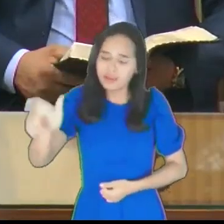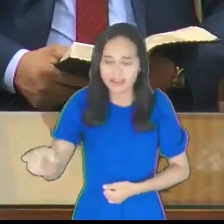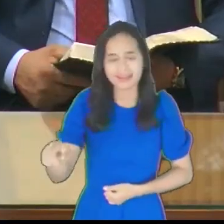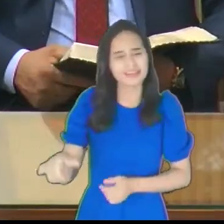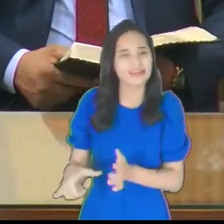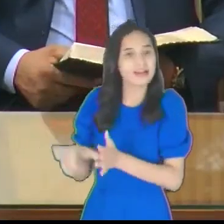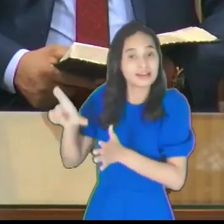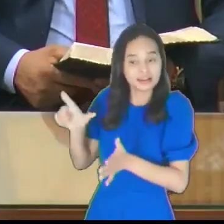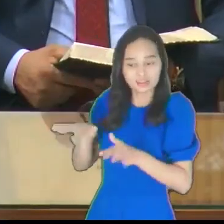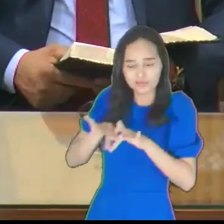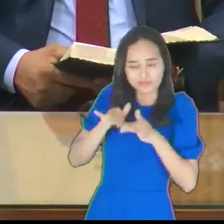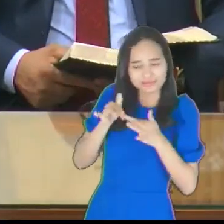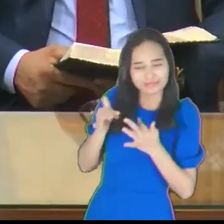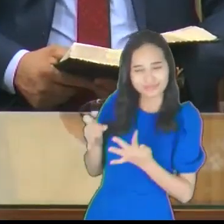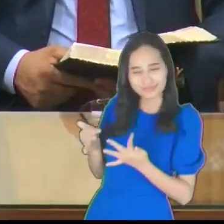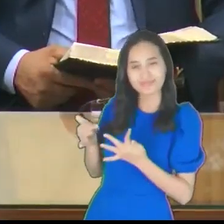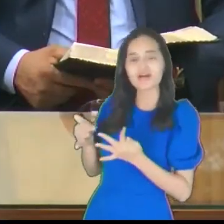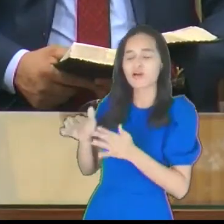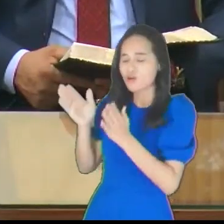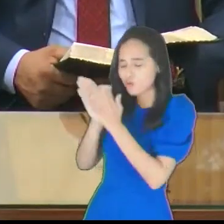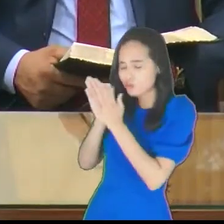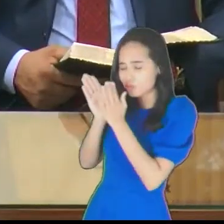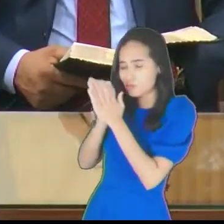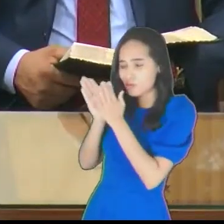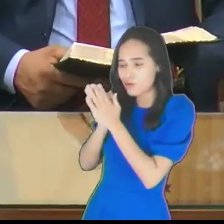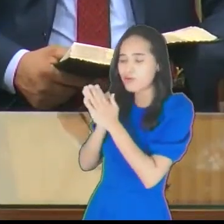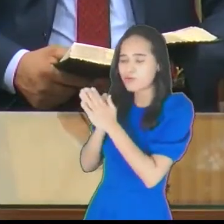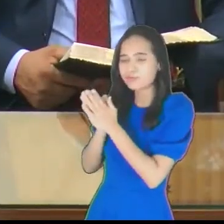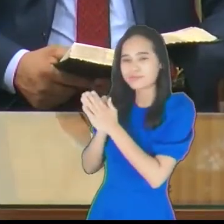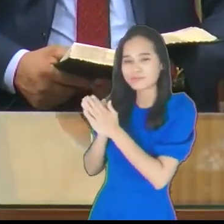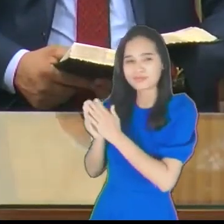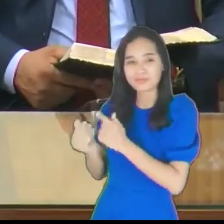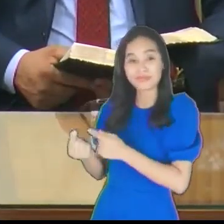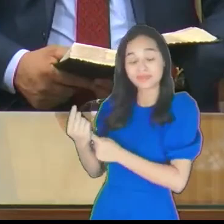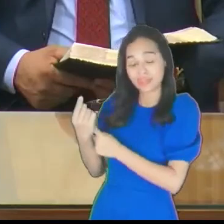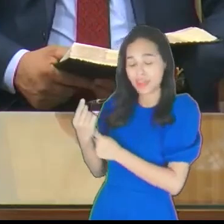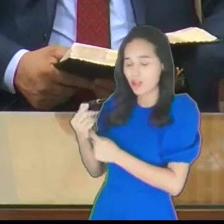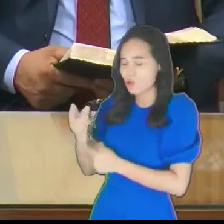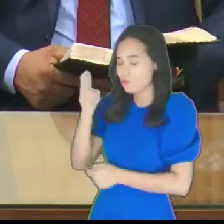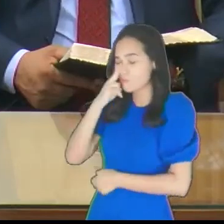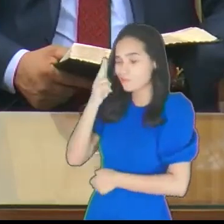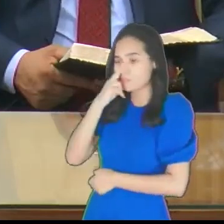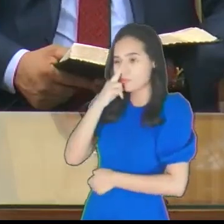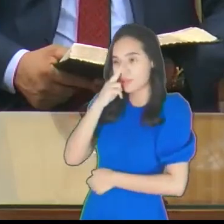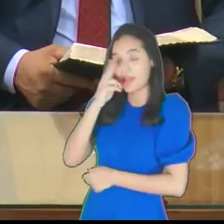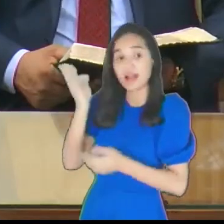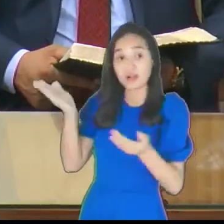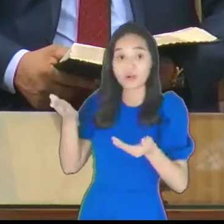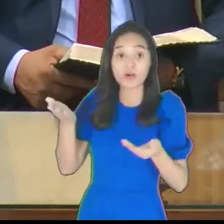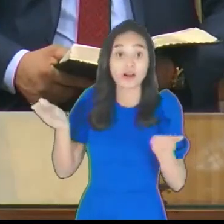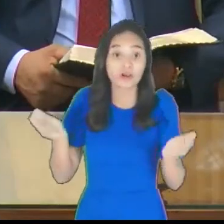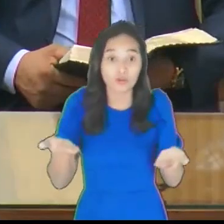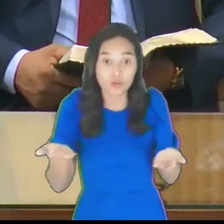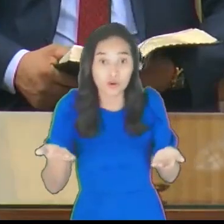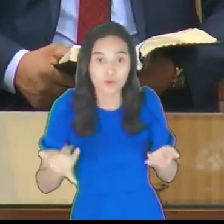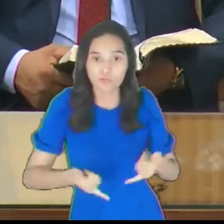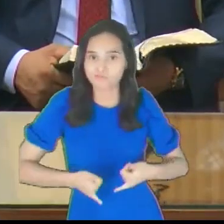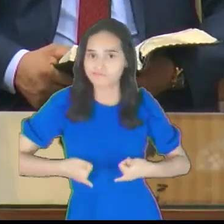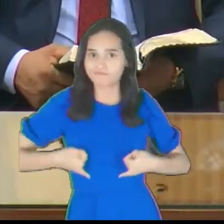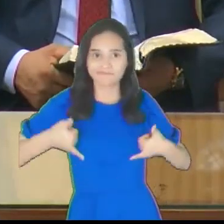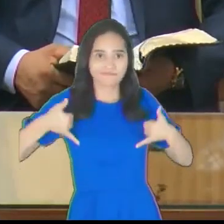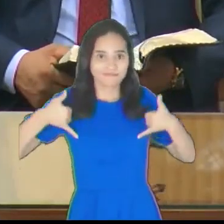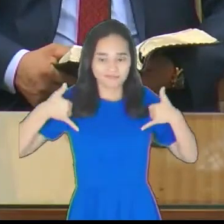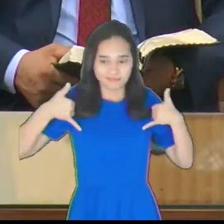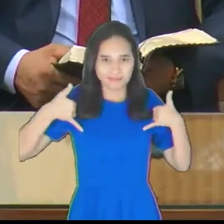o rei Ezequias, que era um homem de oração, o rei Ezequias, que era um homem crente, agora se exaltou.